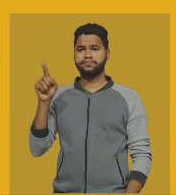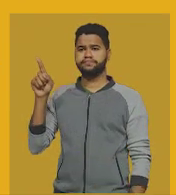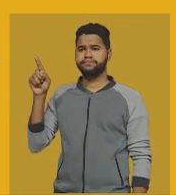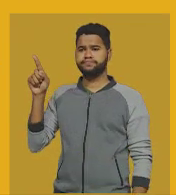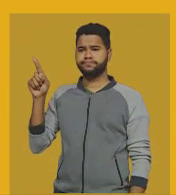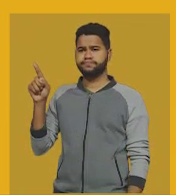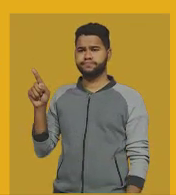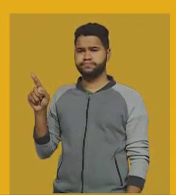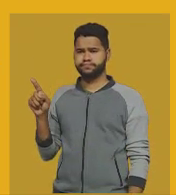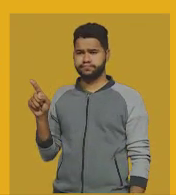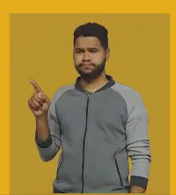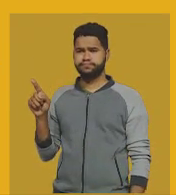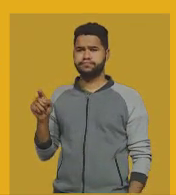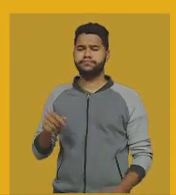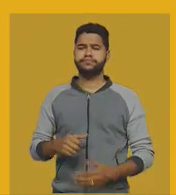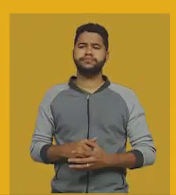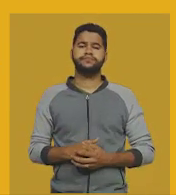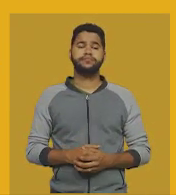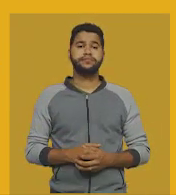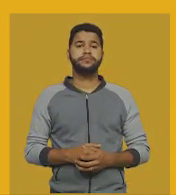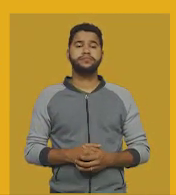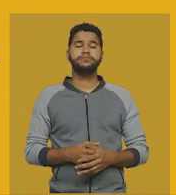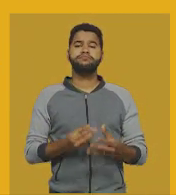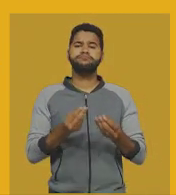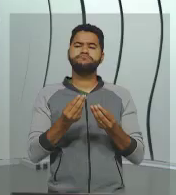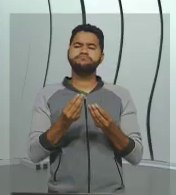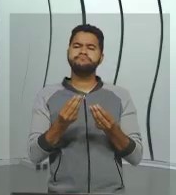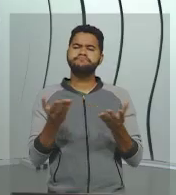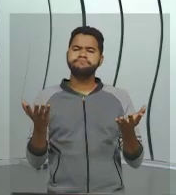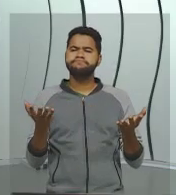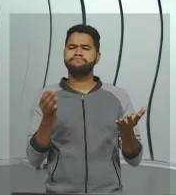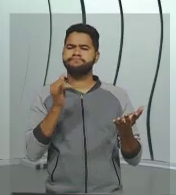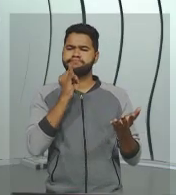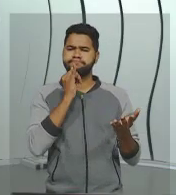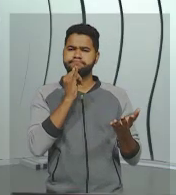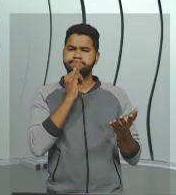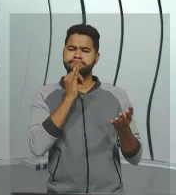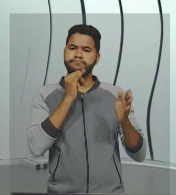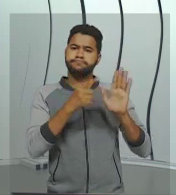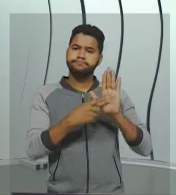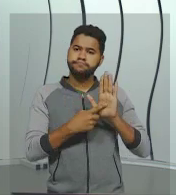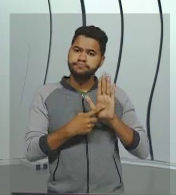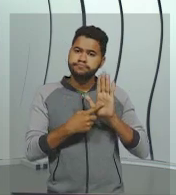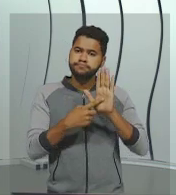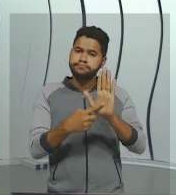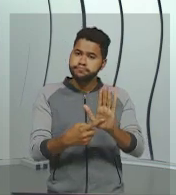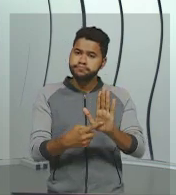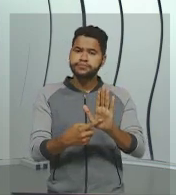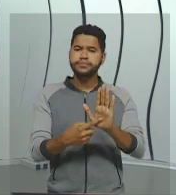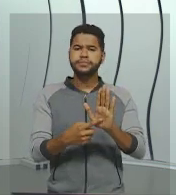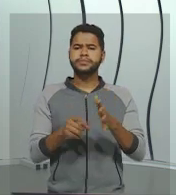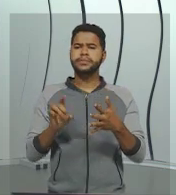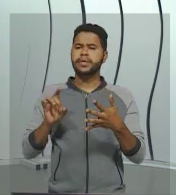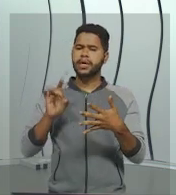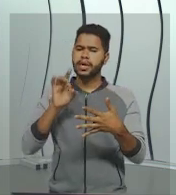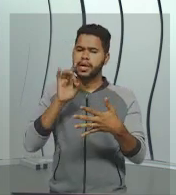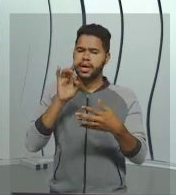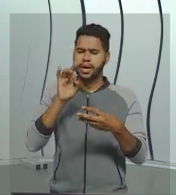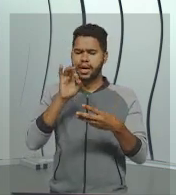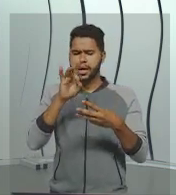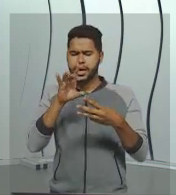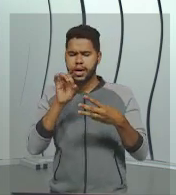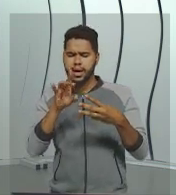e interresistente. Eu trouxe aqui alguns exemplos para mostrar para vocês de cada um desses 3 tipos